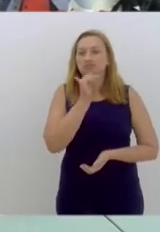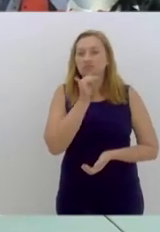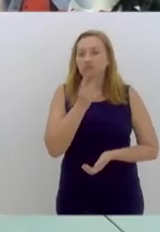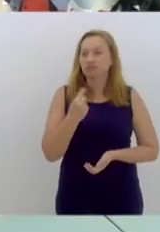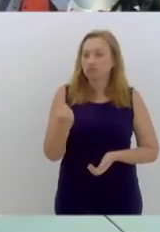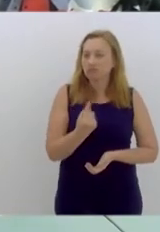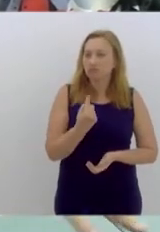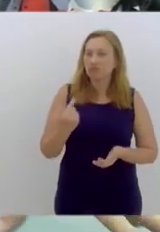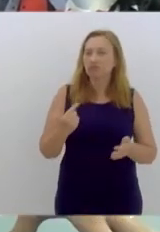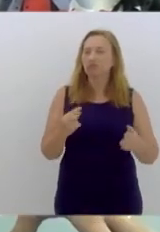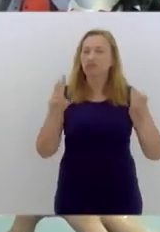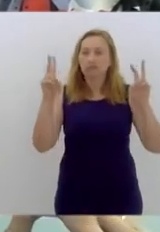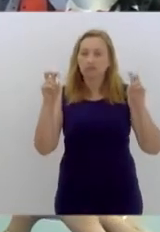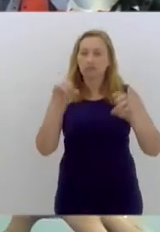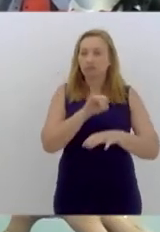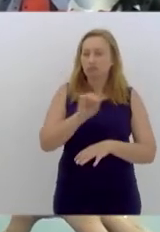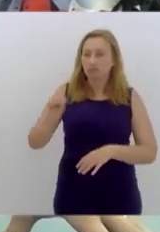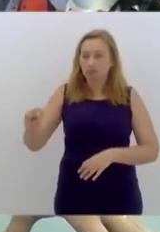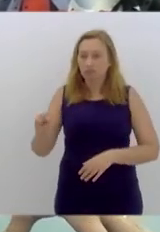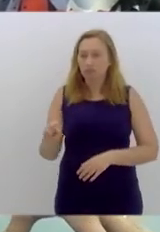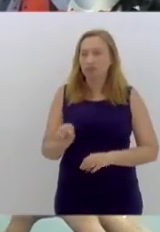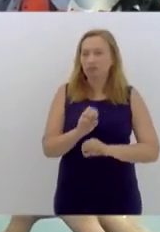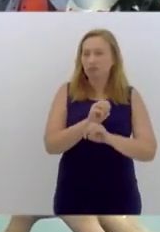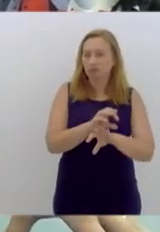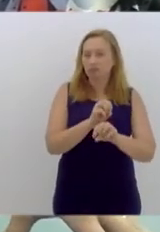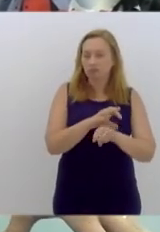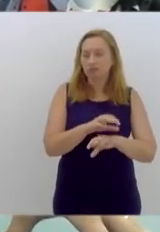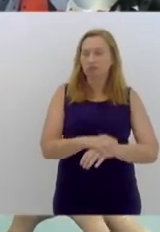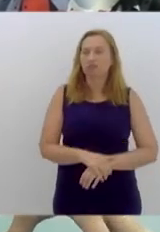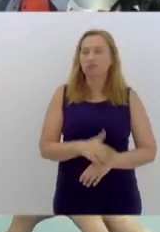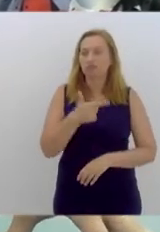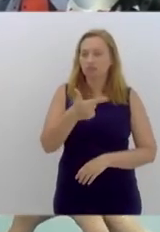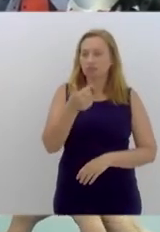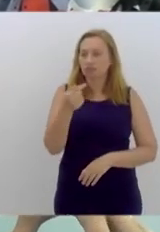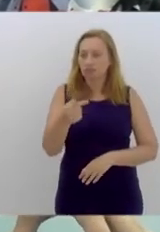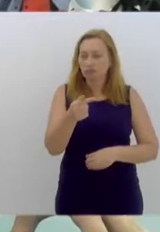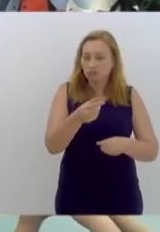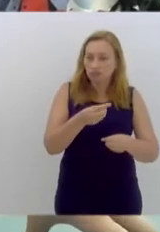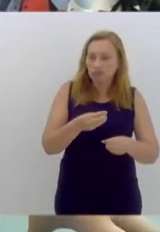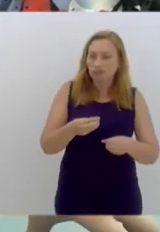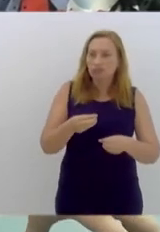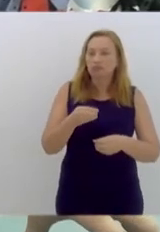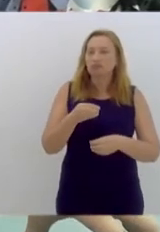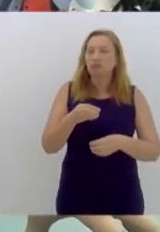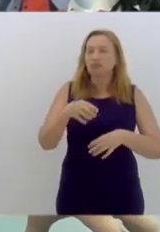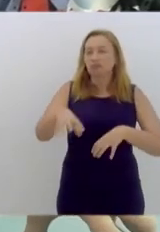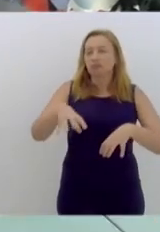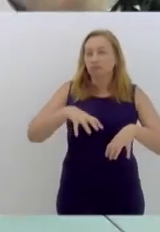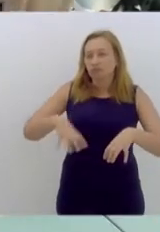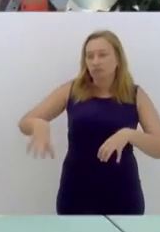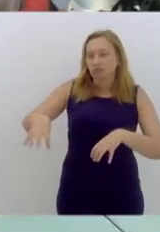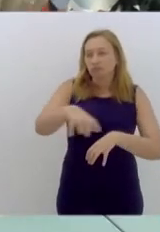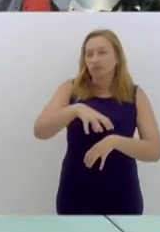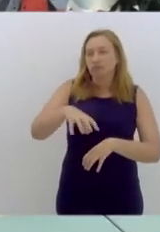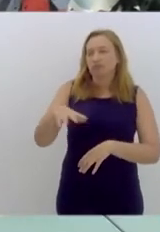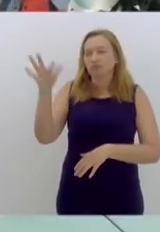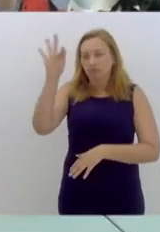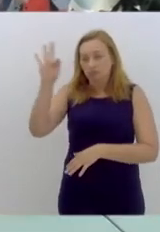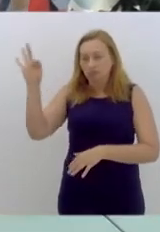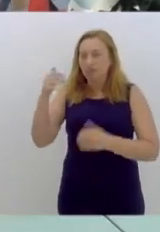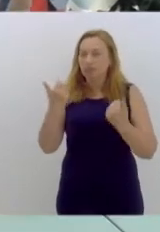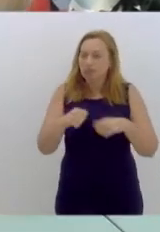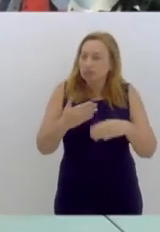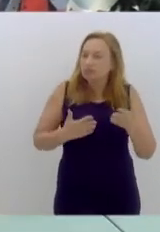gente nesse tema do ICMS educacional, das 27 unidades federativas, deputado Luiz Paulo, que precisavam